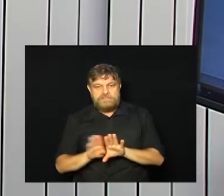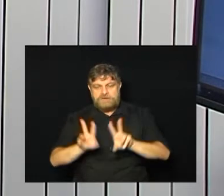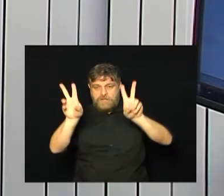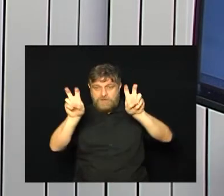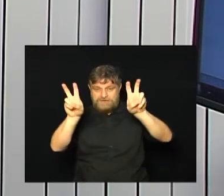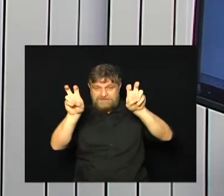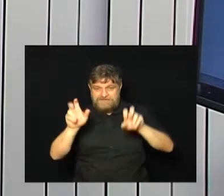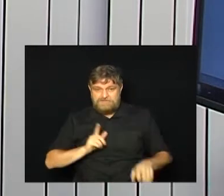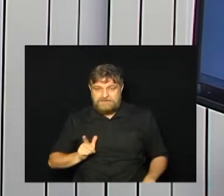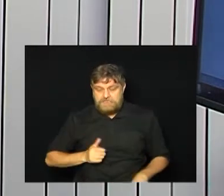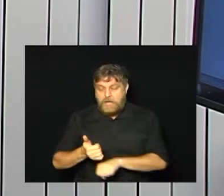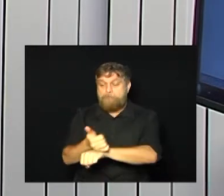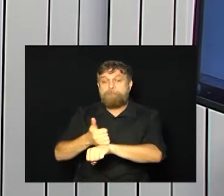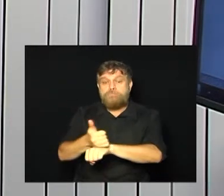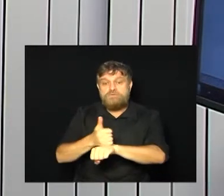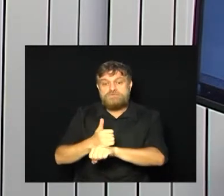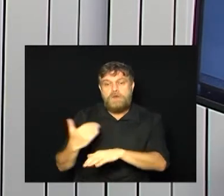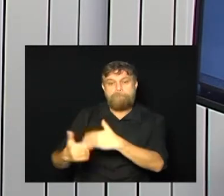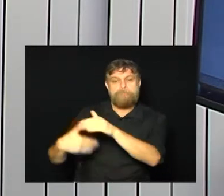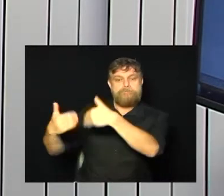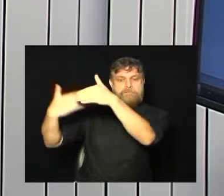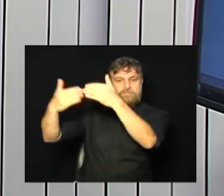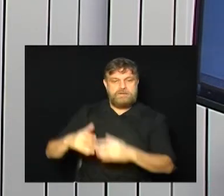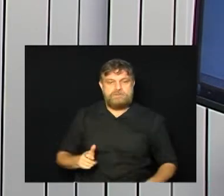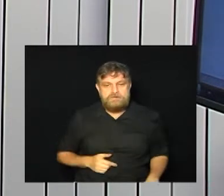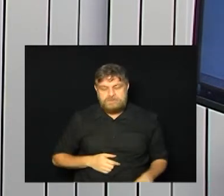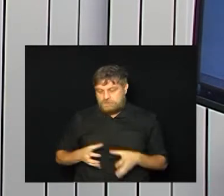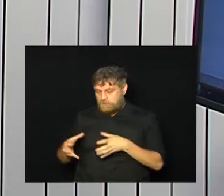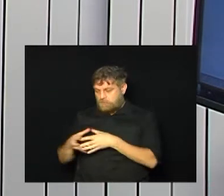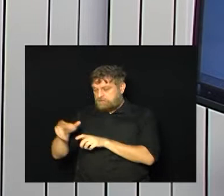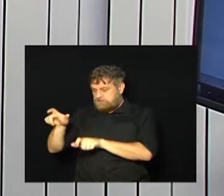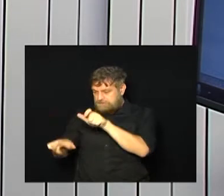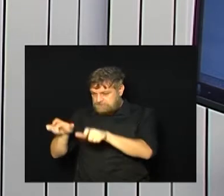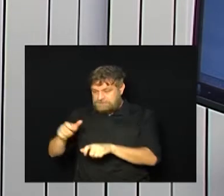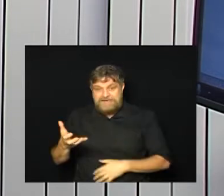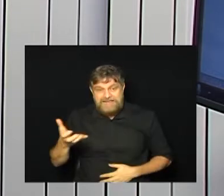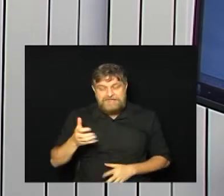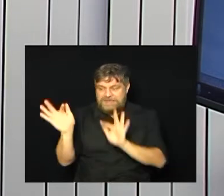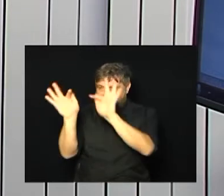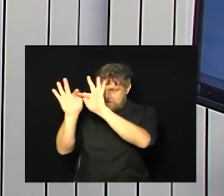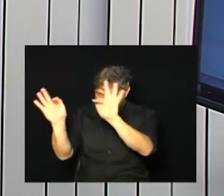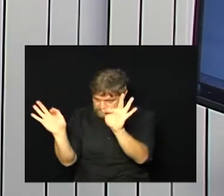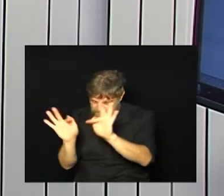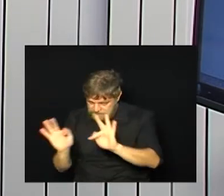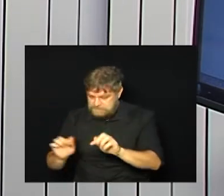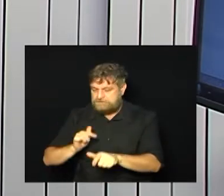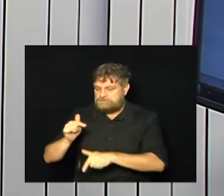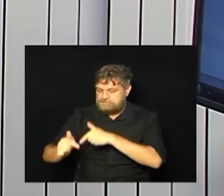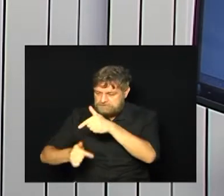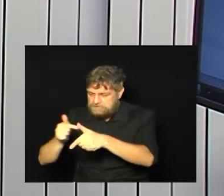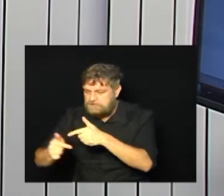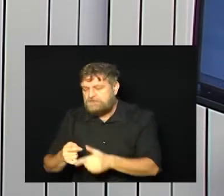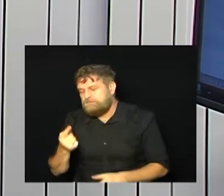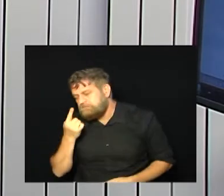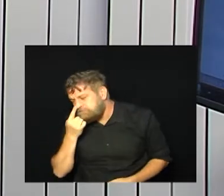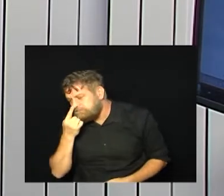em relação à carreira. A gente tem um segmento de pessoas que buscam a felicidade, trabalhar com o que